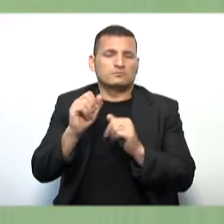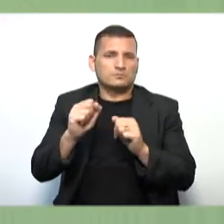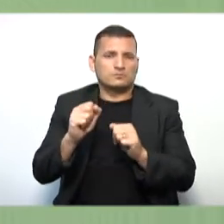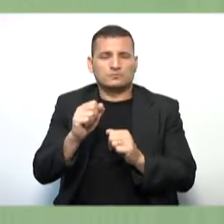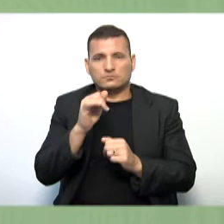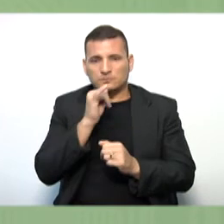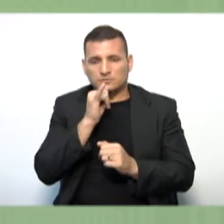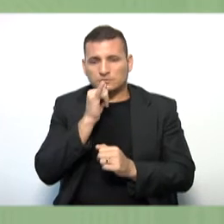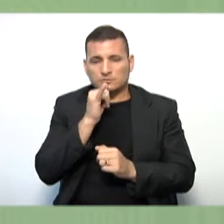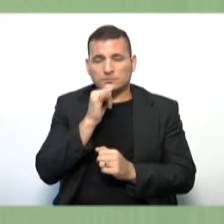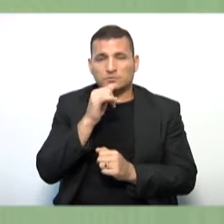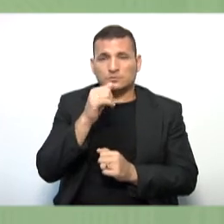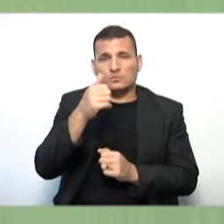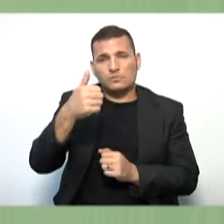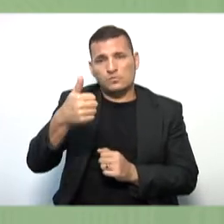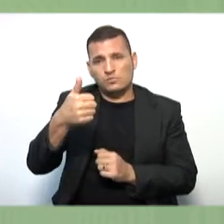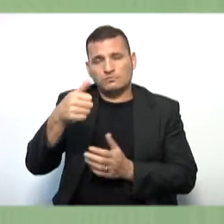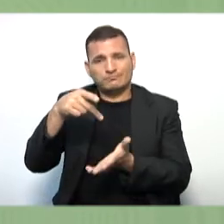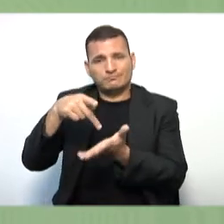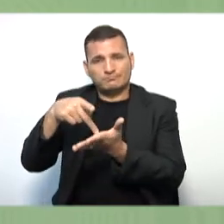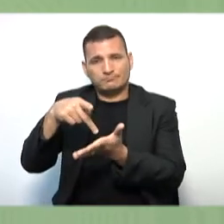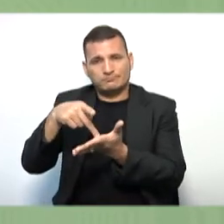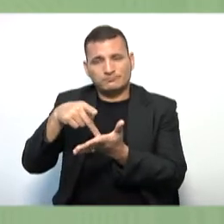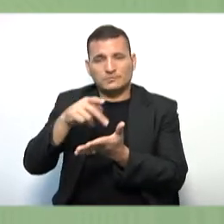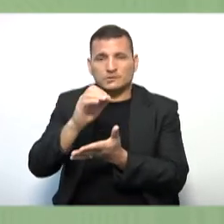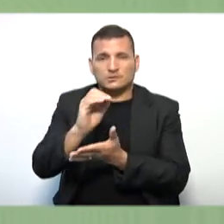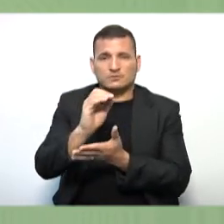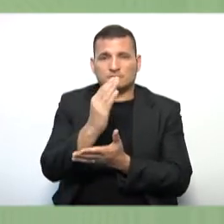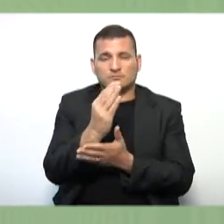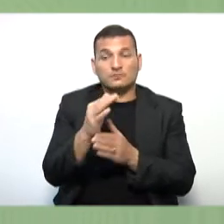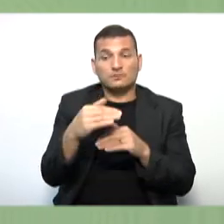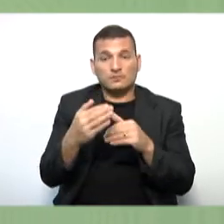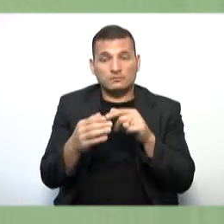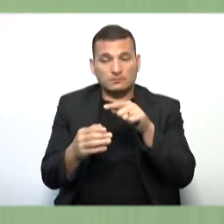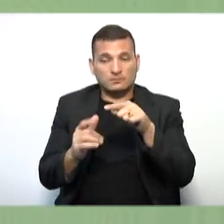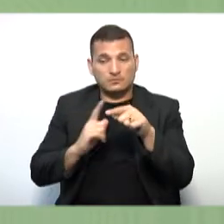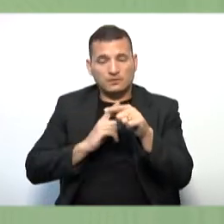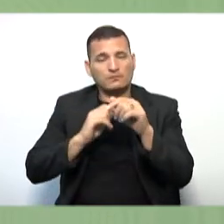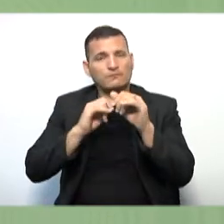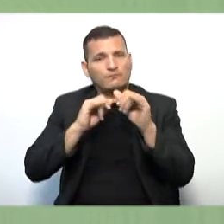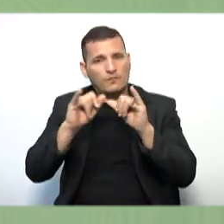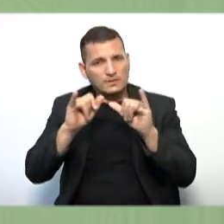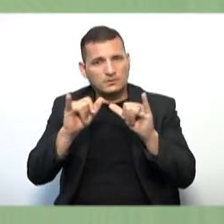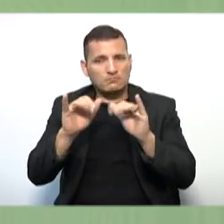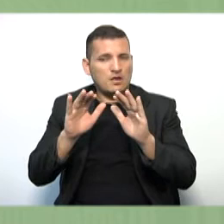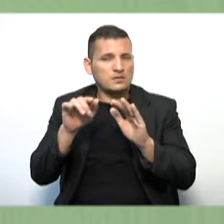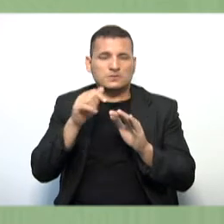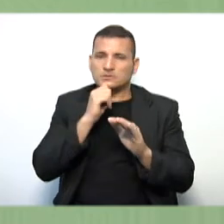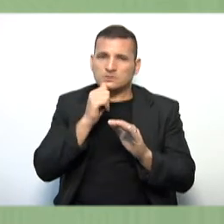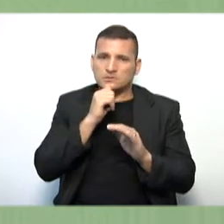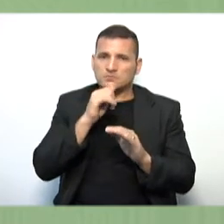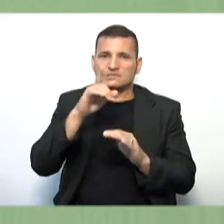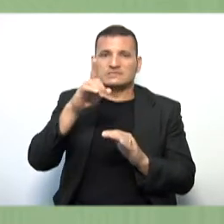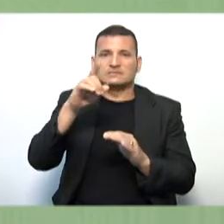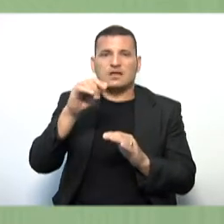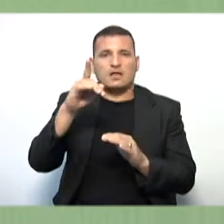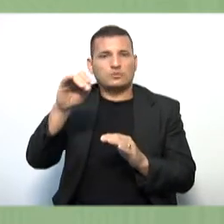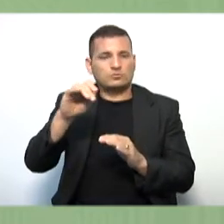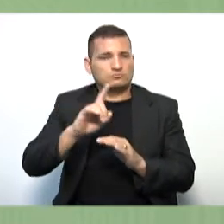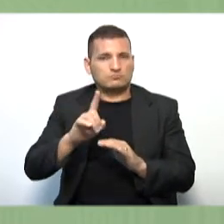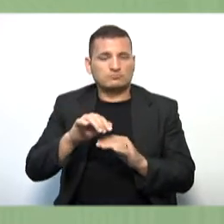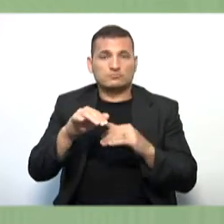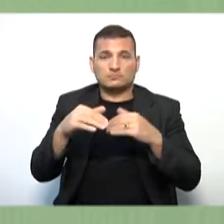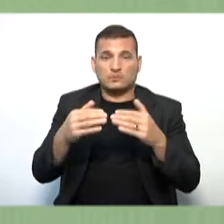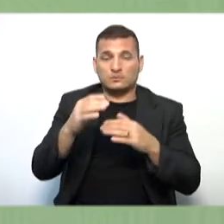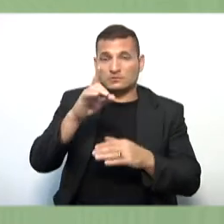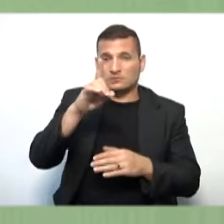por exemplo, 1 é verdade, 0 é falso. Então, você já tem uma informação, mas não um dado. Um dado a gente